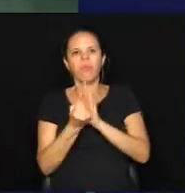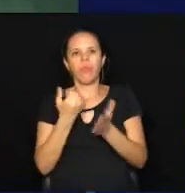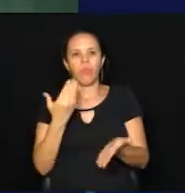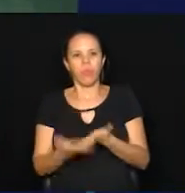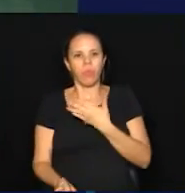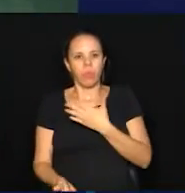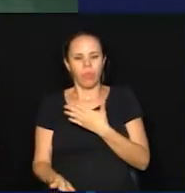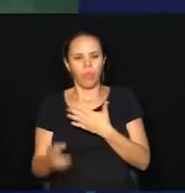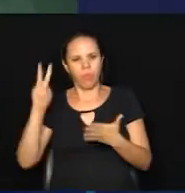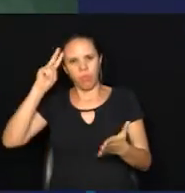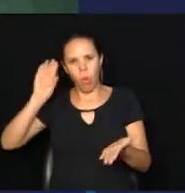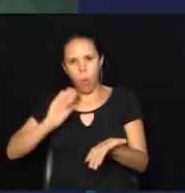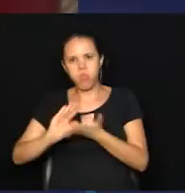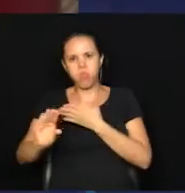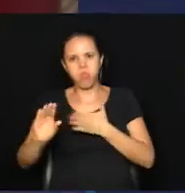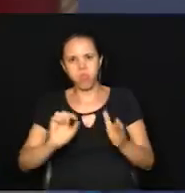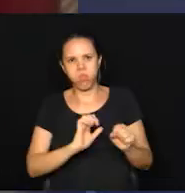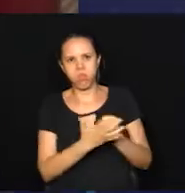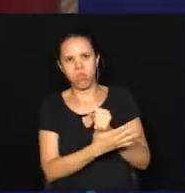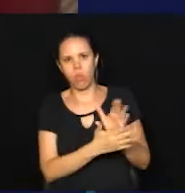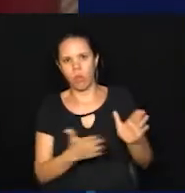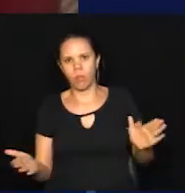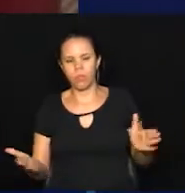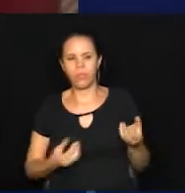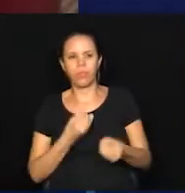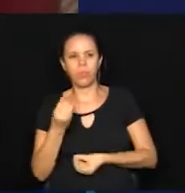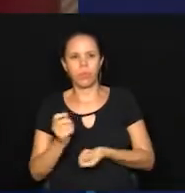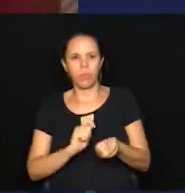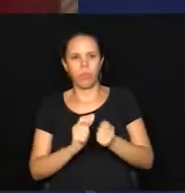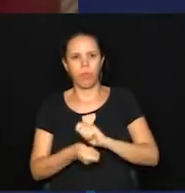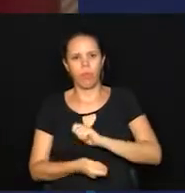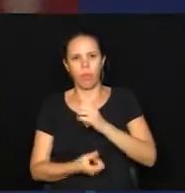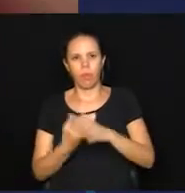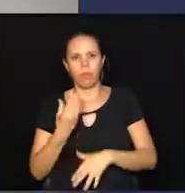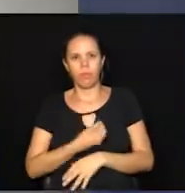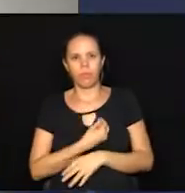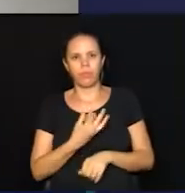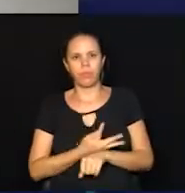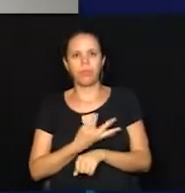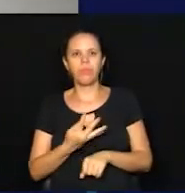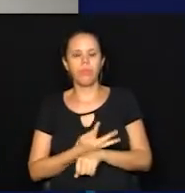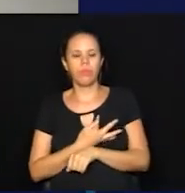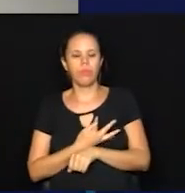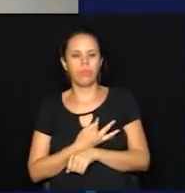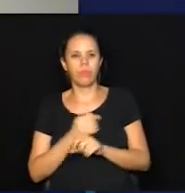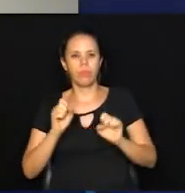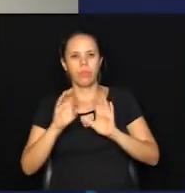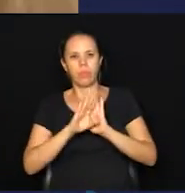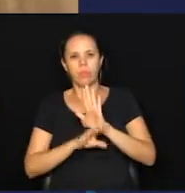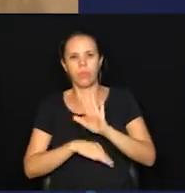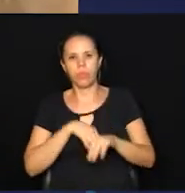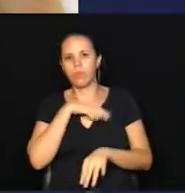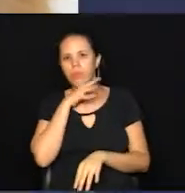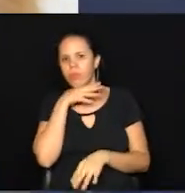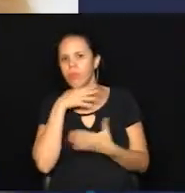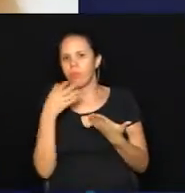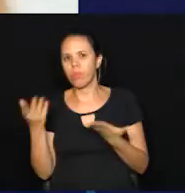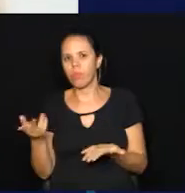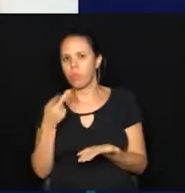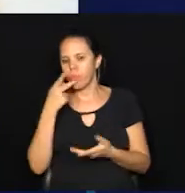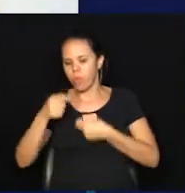perdas históricas na pandemia. Como o setor está se reinventando. E o quadro É o Bicho fala